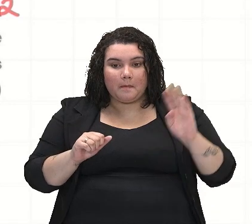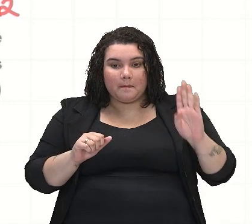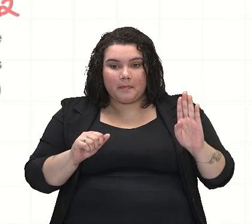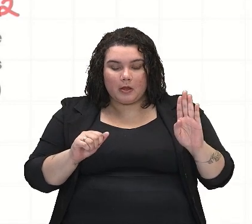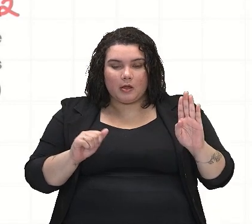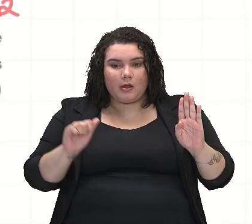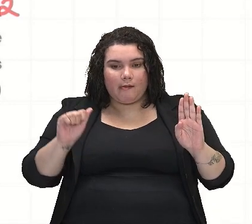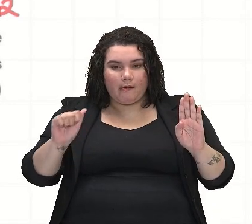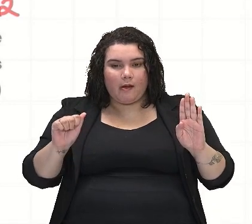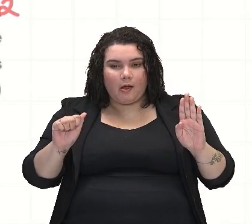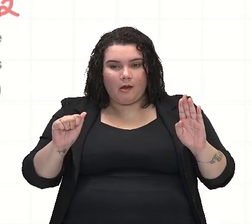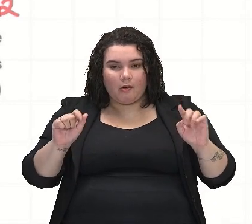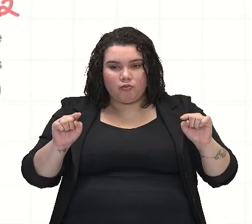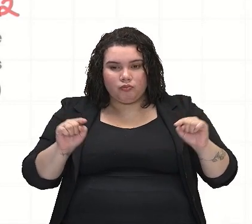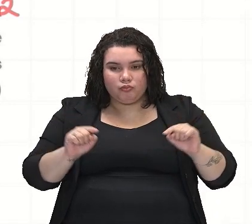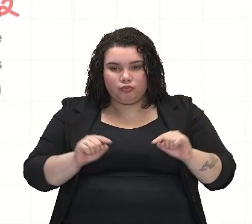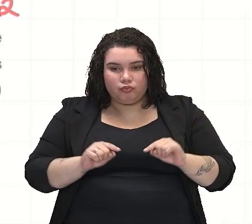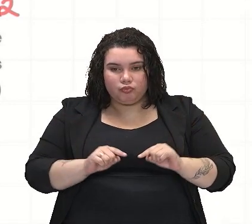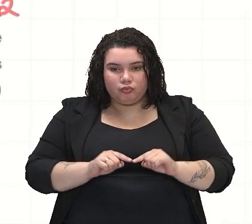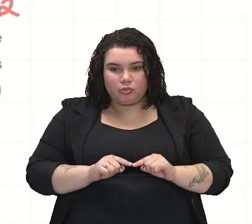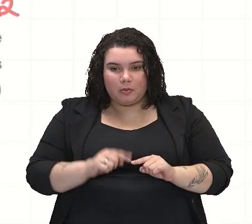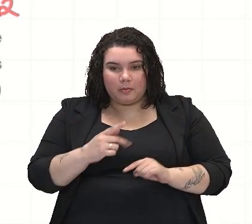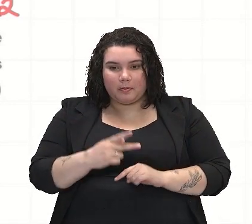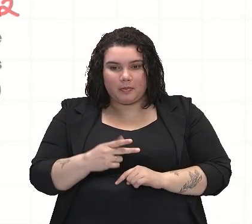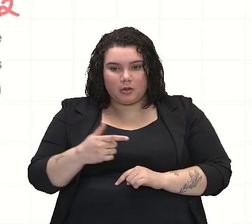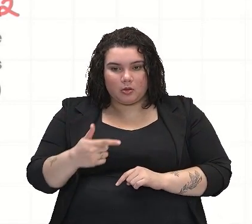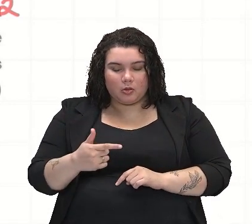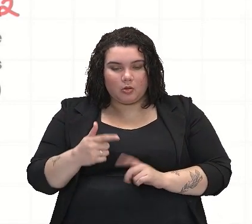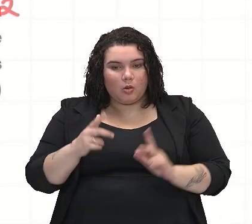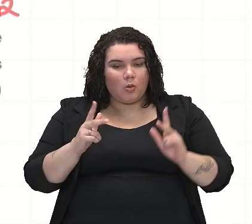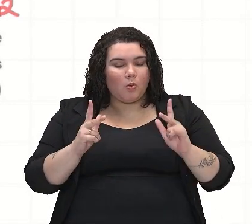P2 também tem